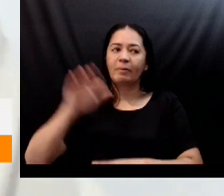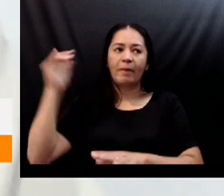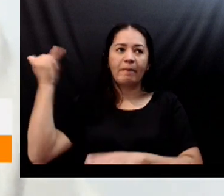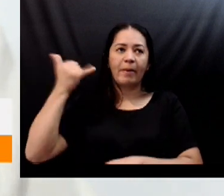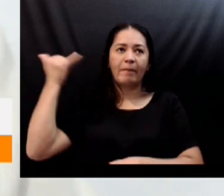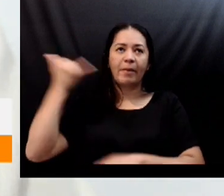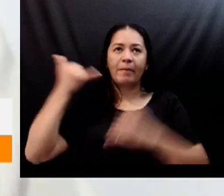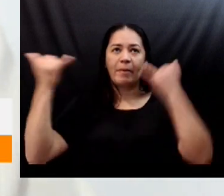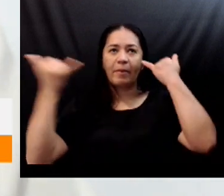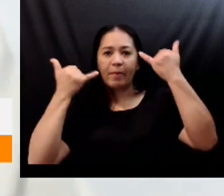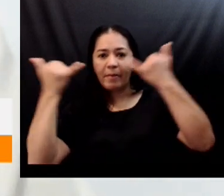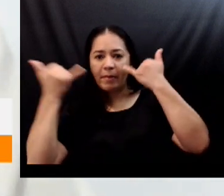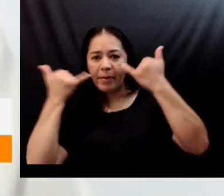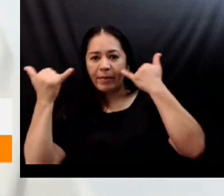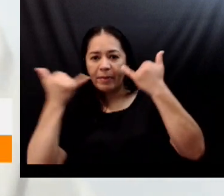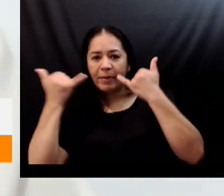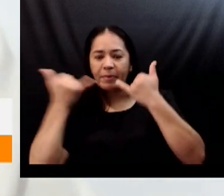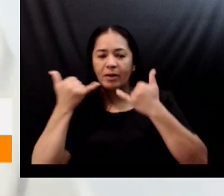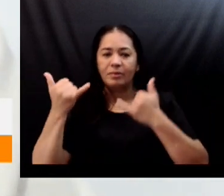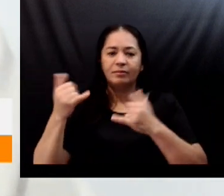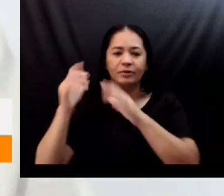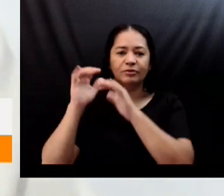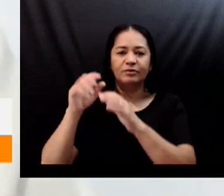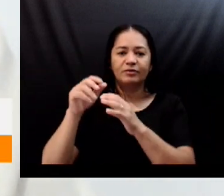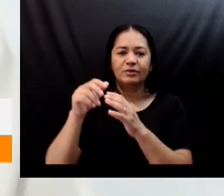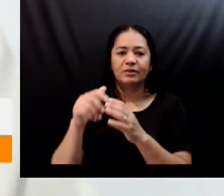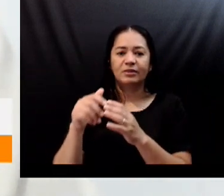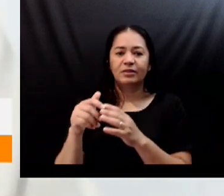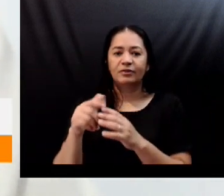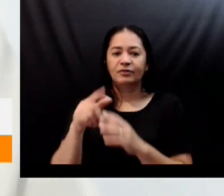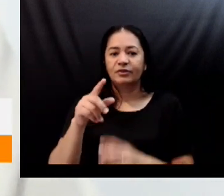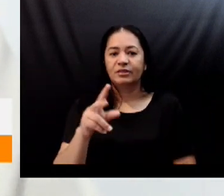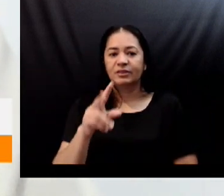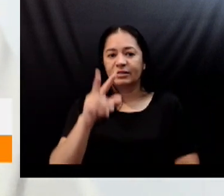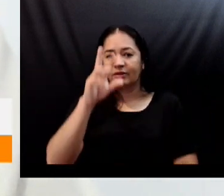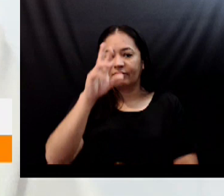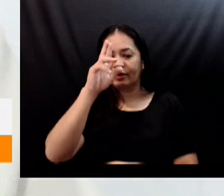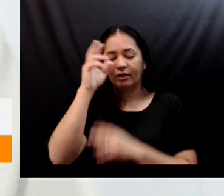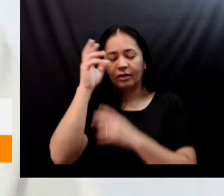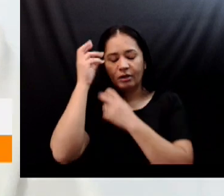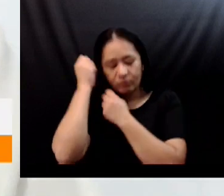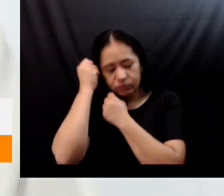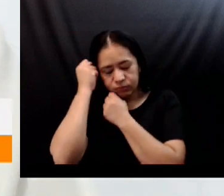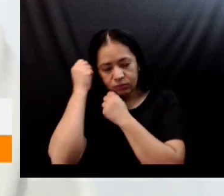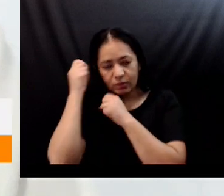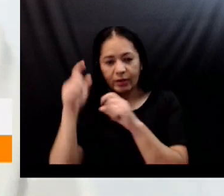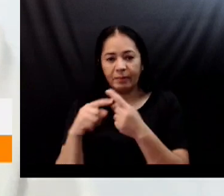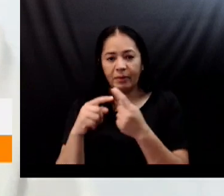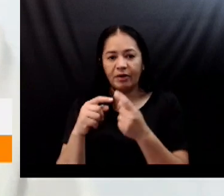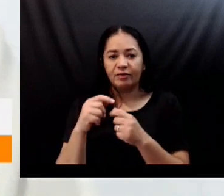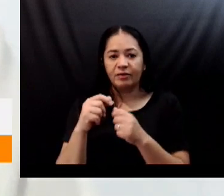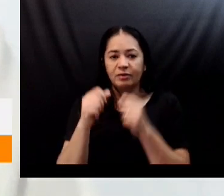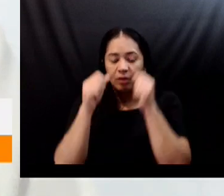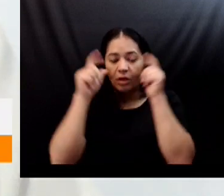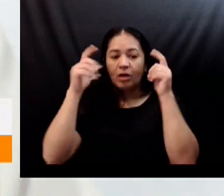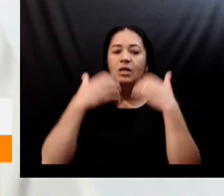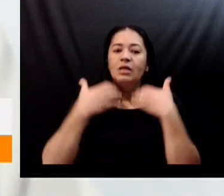você vai ter uma bela noite de sono, você vai apagar igual uma pedra, mas você vai acordar cansado, se o cérebro não desligou.